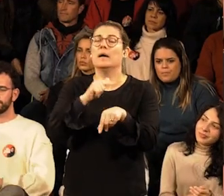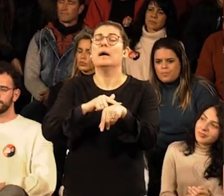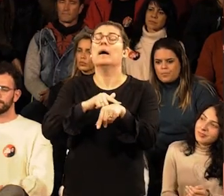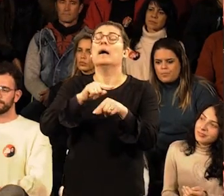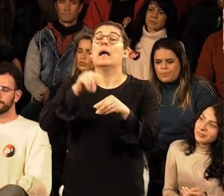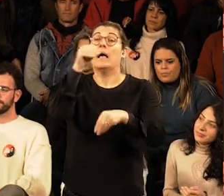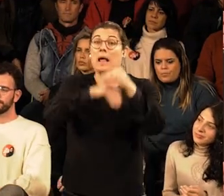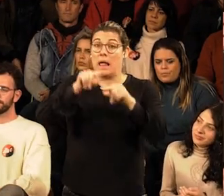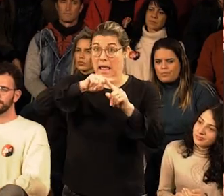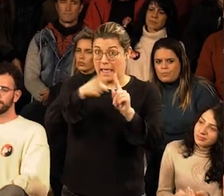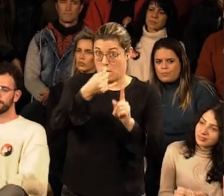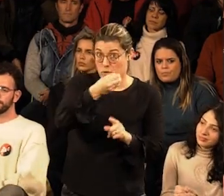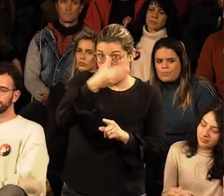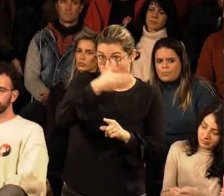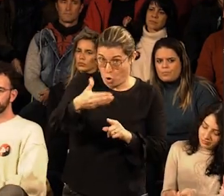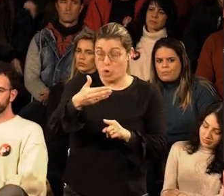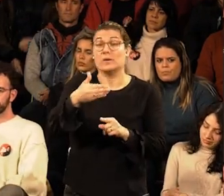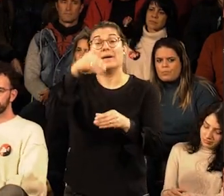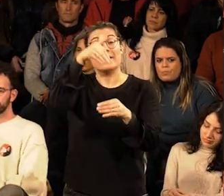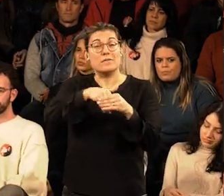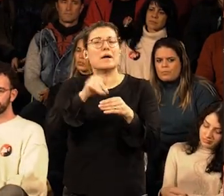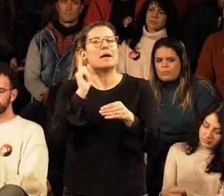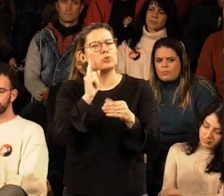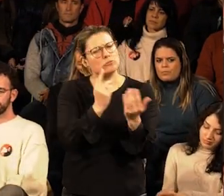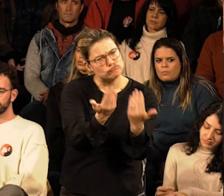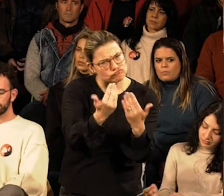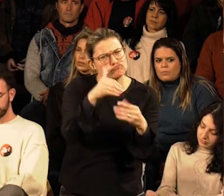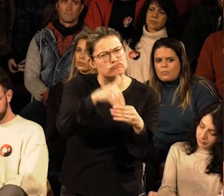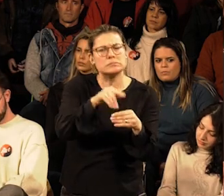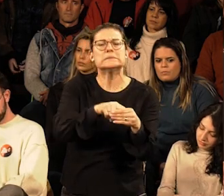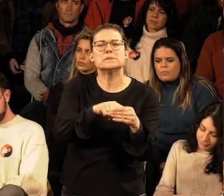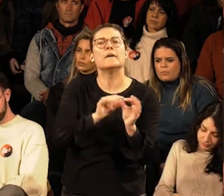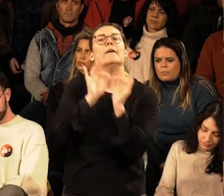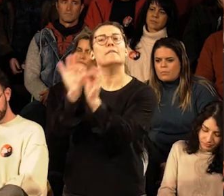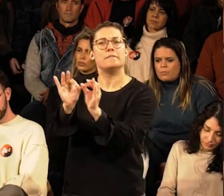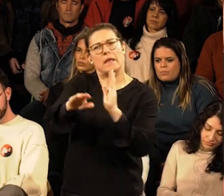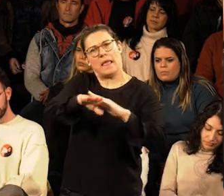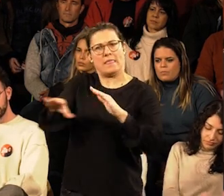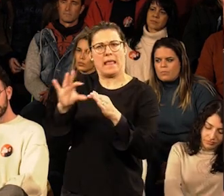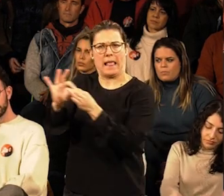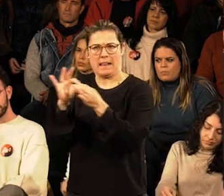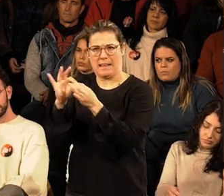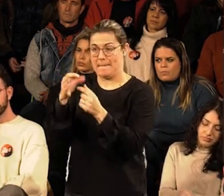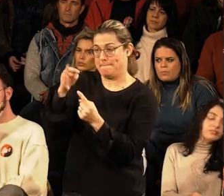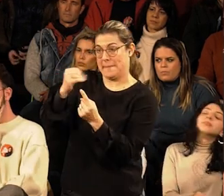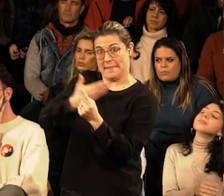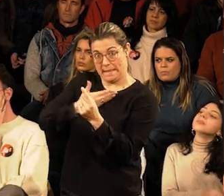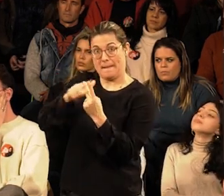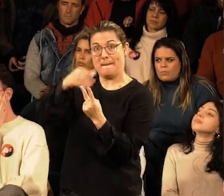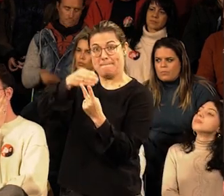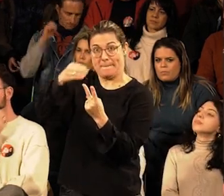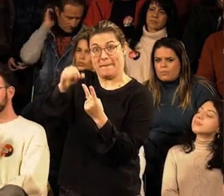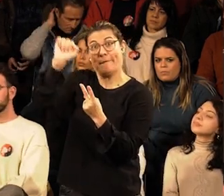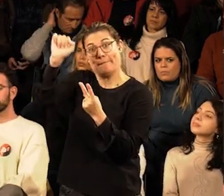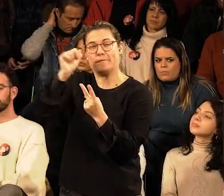resultado o voto útil funciona a favor da Aliança da direita do PSD com o PP de